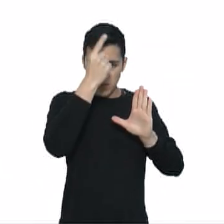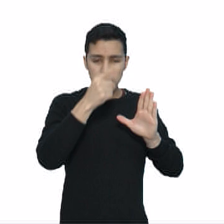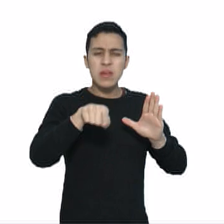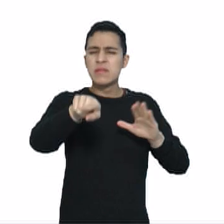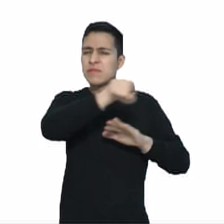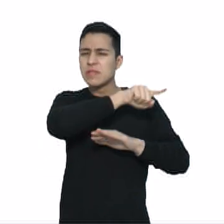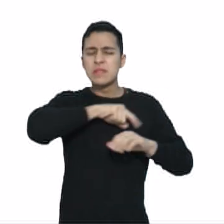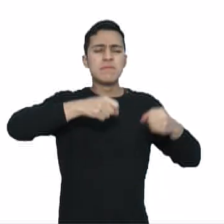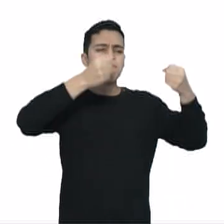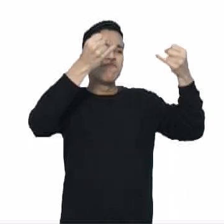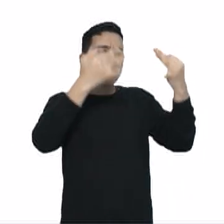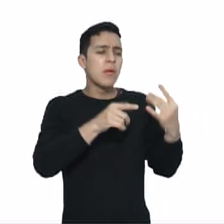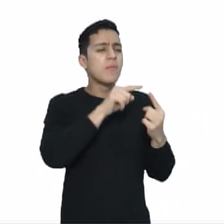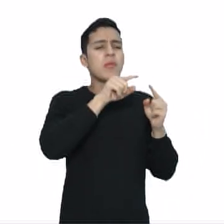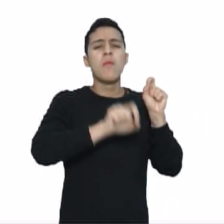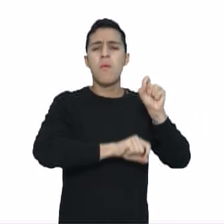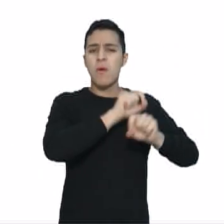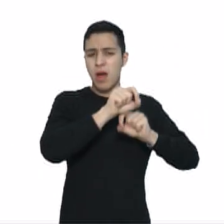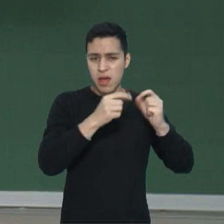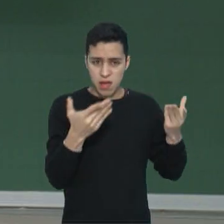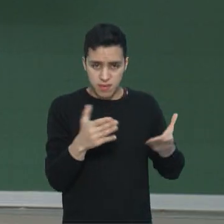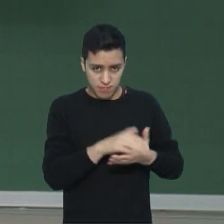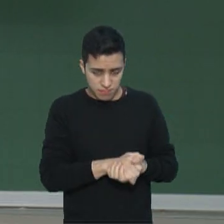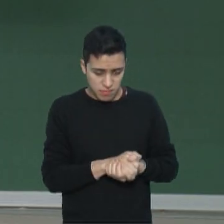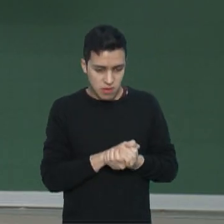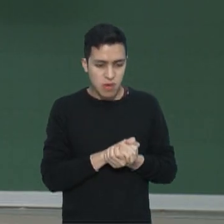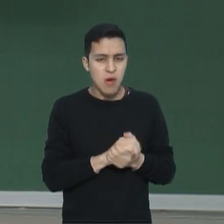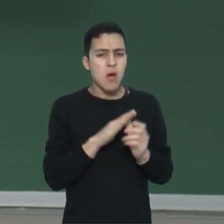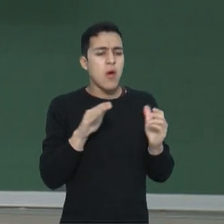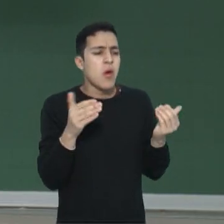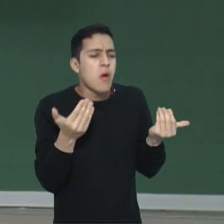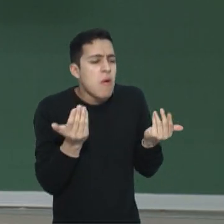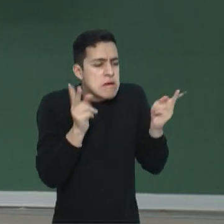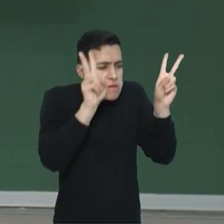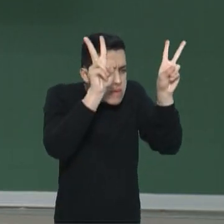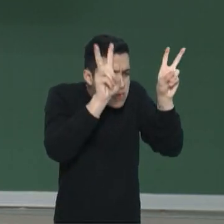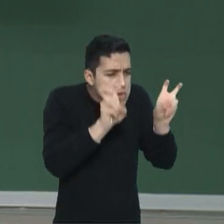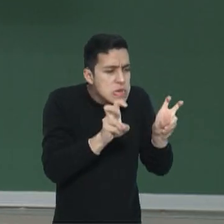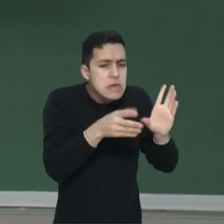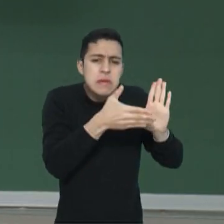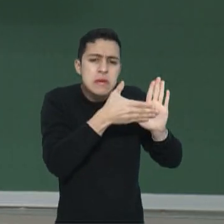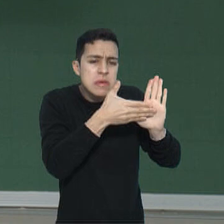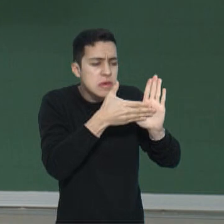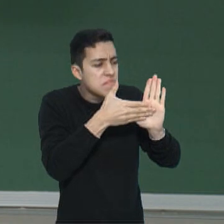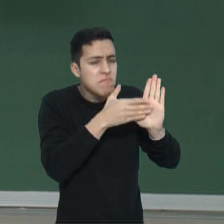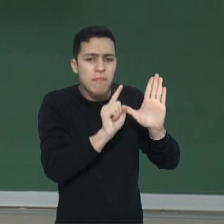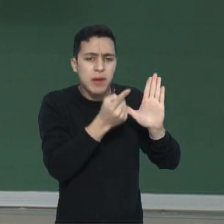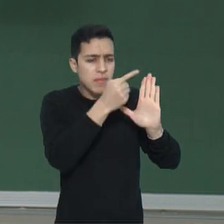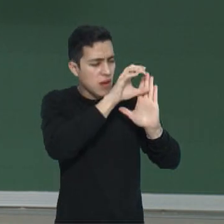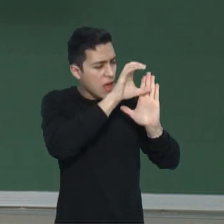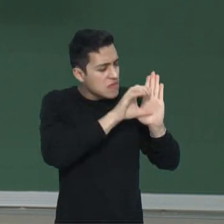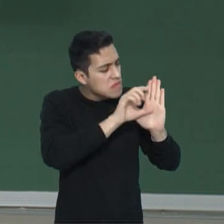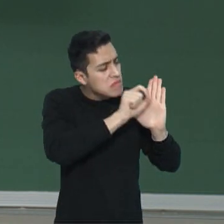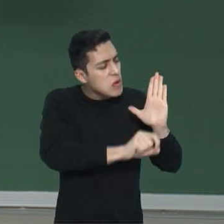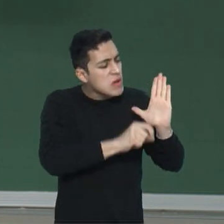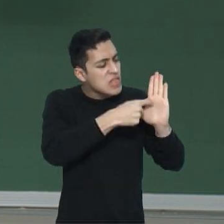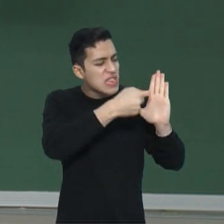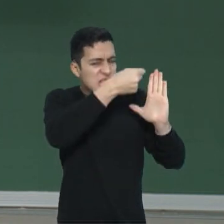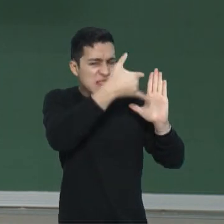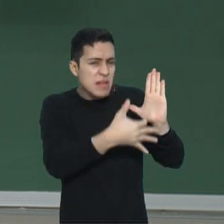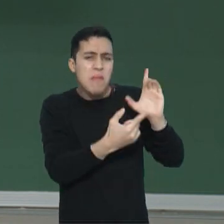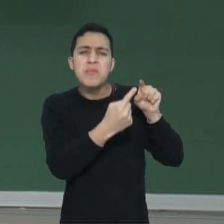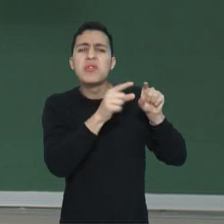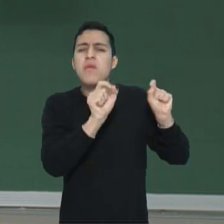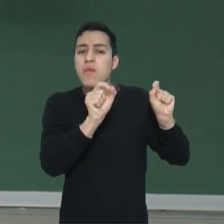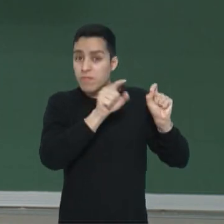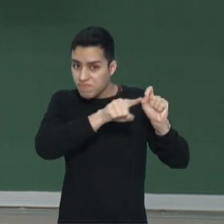a sua finalidade. Certo? Qual é o assunto que é abordado nesse primeiro capítulo e qual é o objetivo